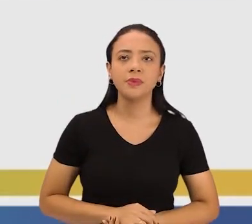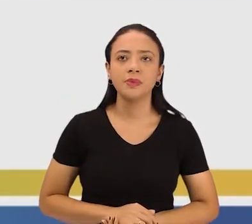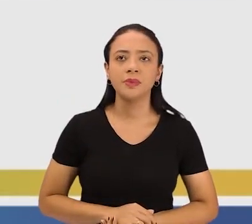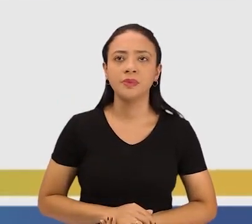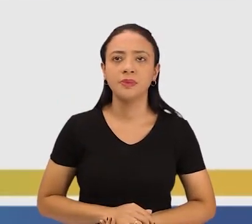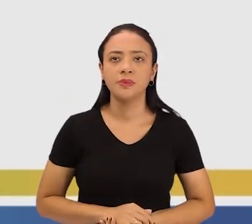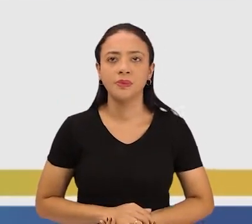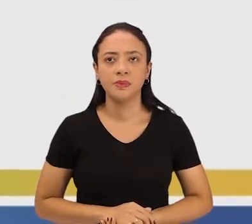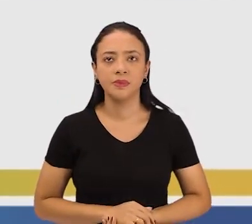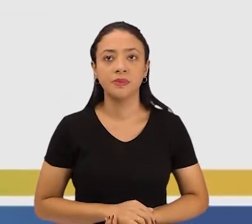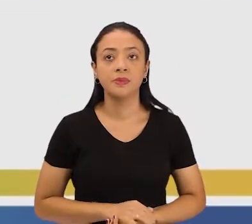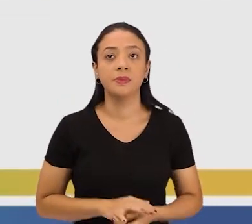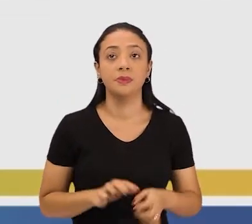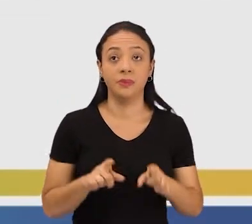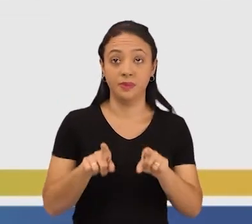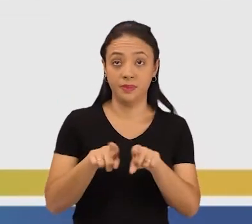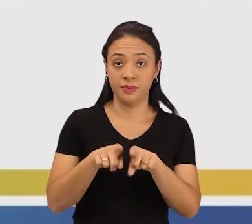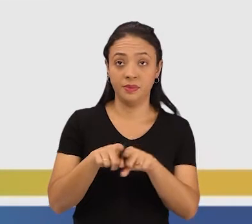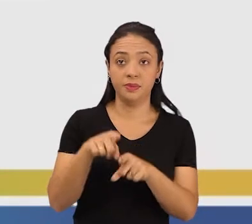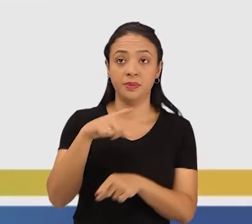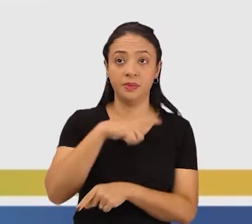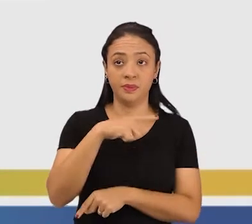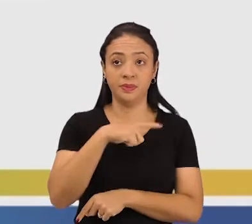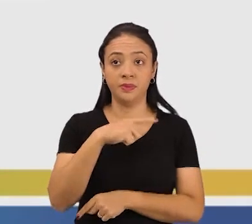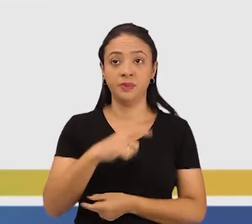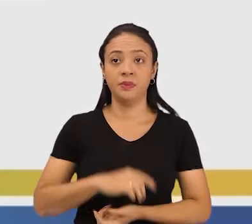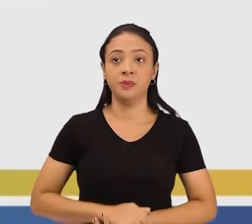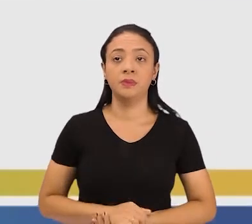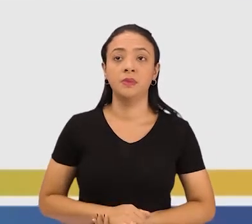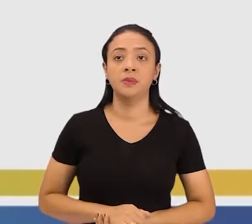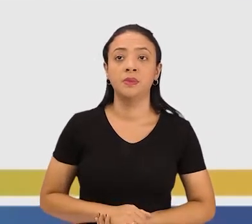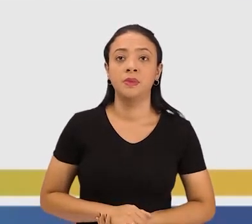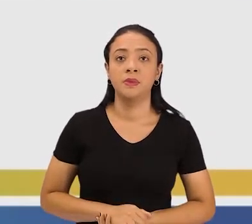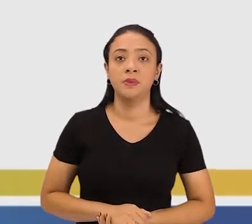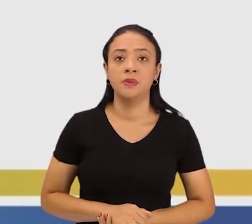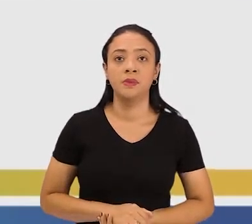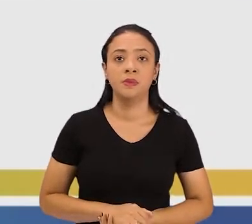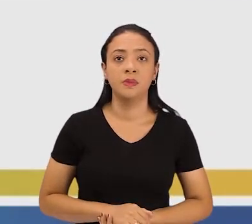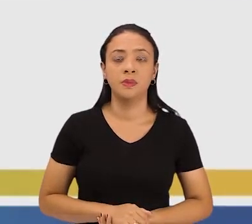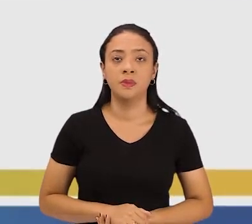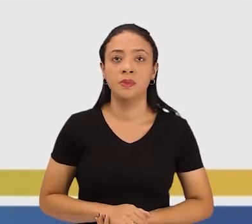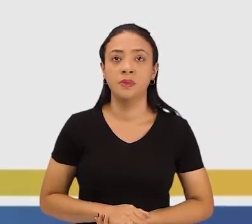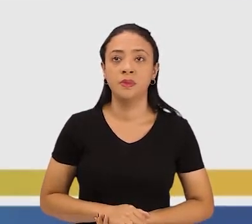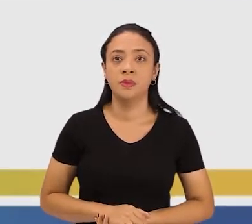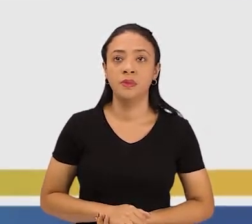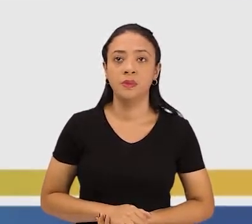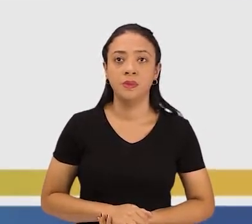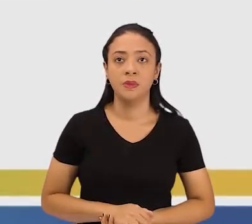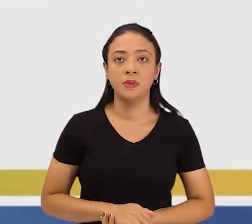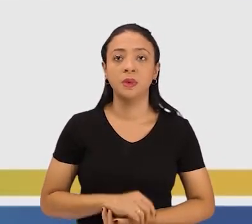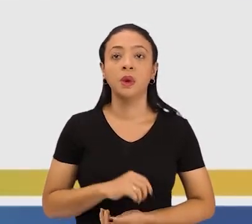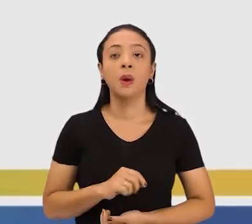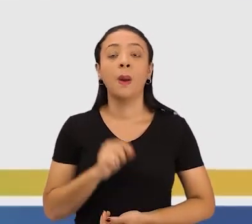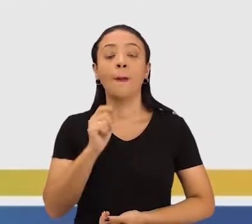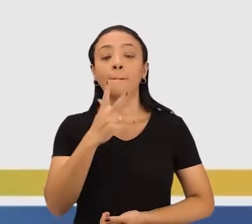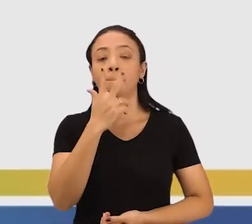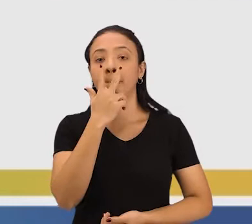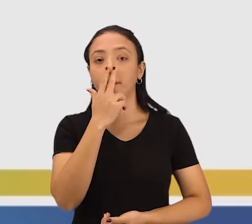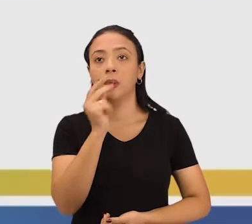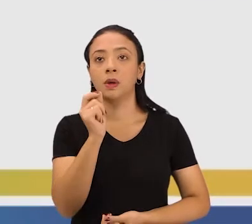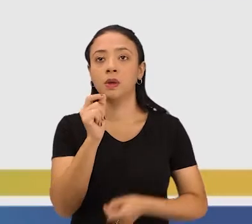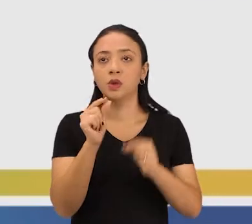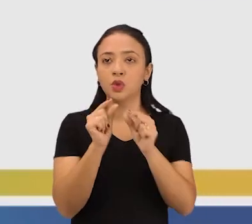Temos também as bactérias, que são em um formato já de espirilo ou espiroquetas, que elas são um pouco